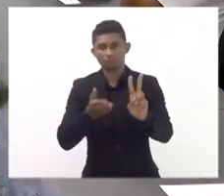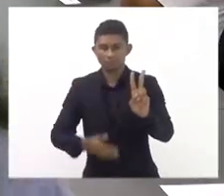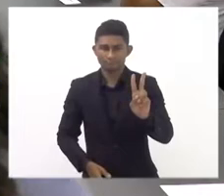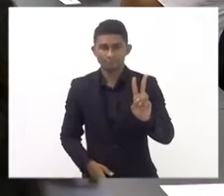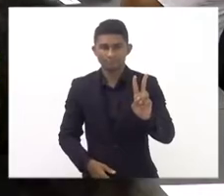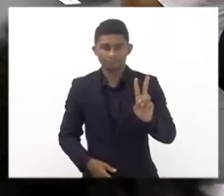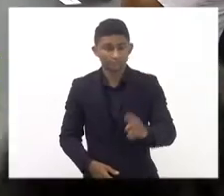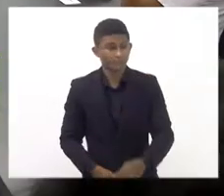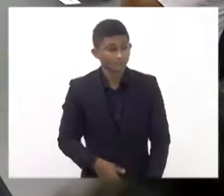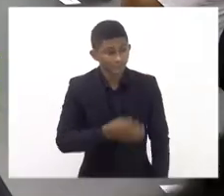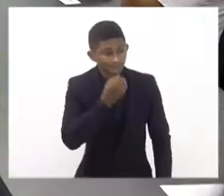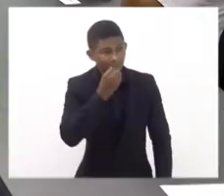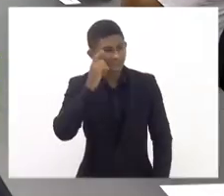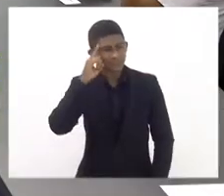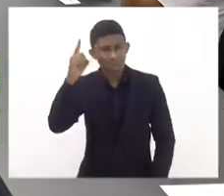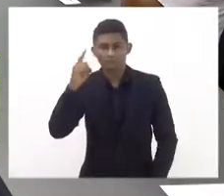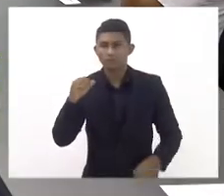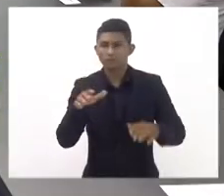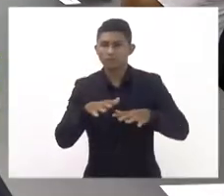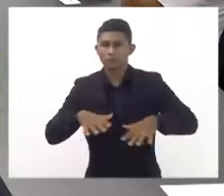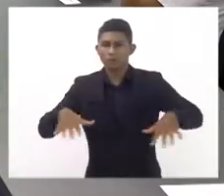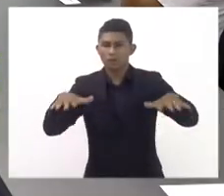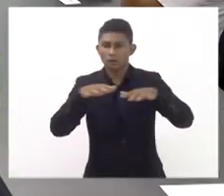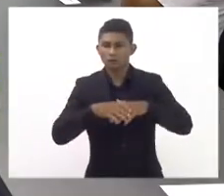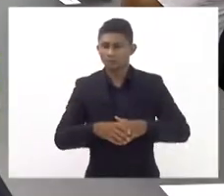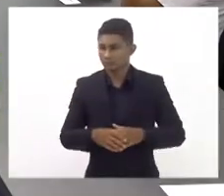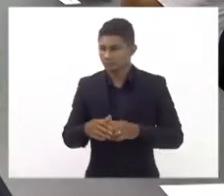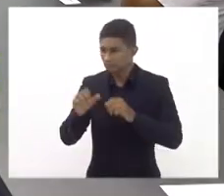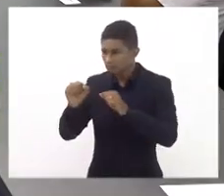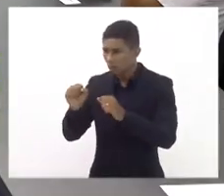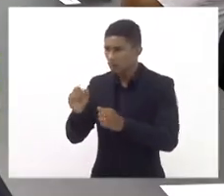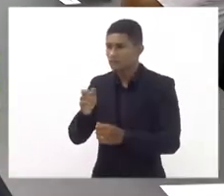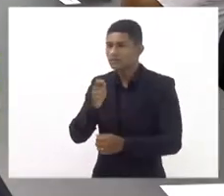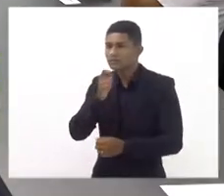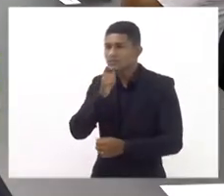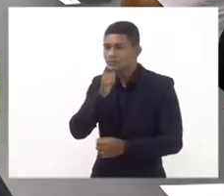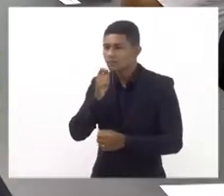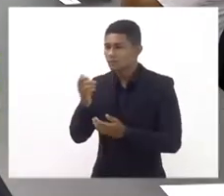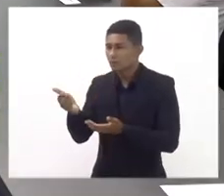Bom dia a todos. Pode puxar um pouquinho o microfone para mais perto de você.